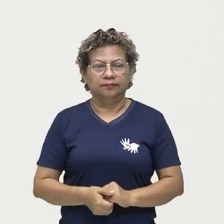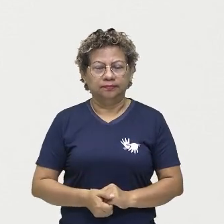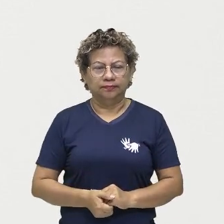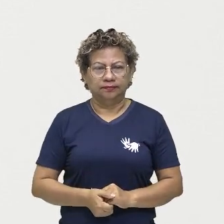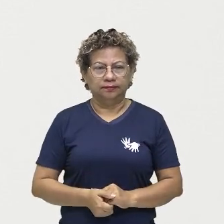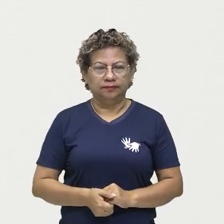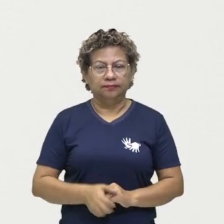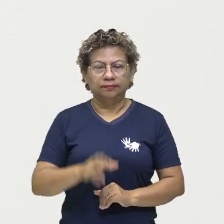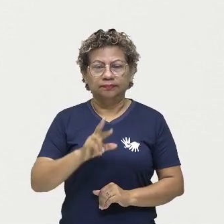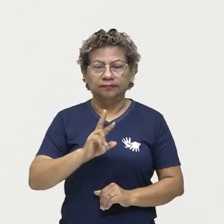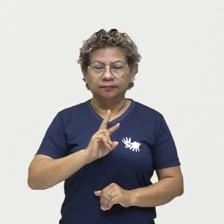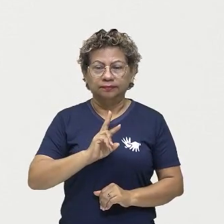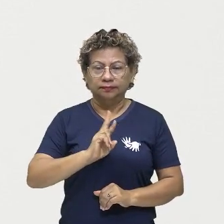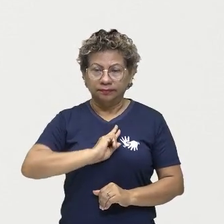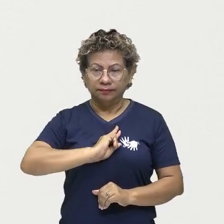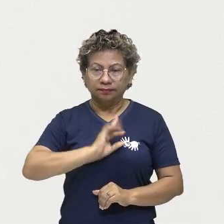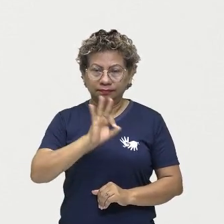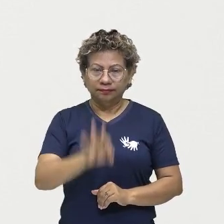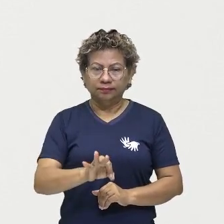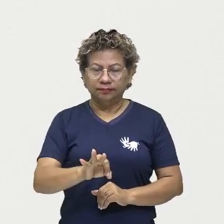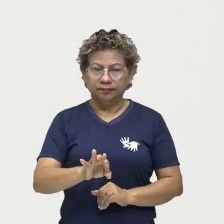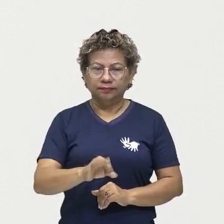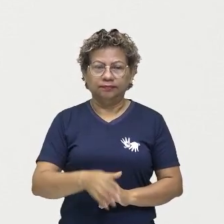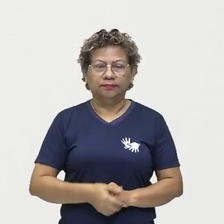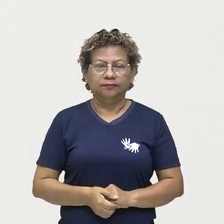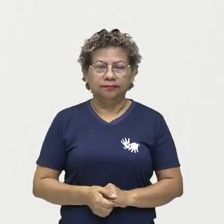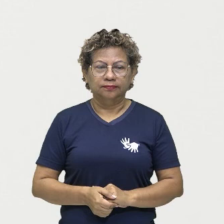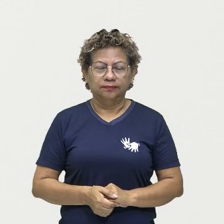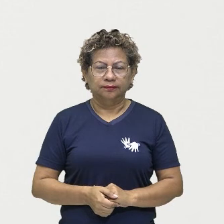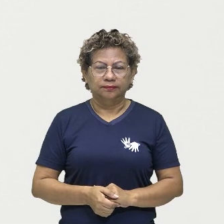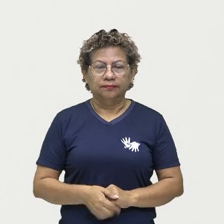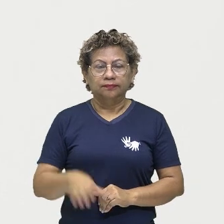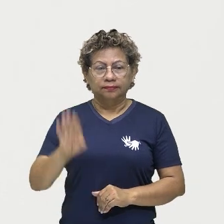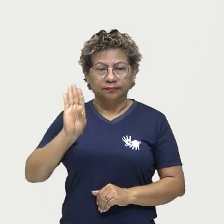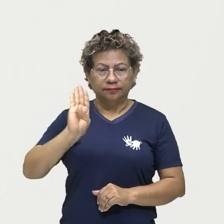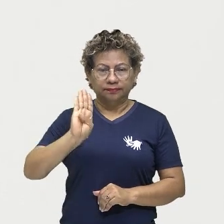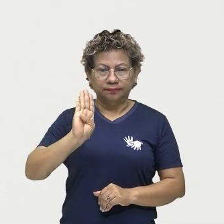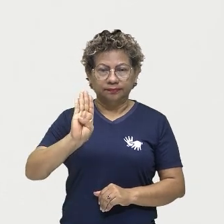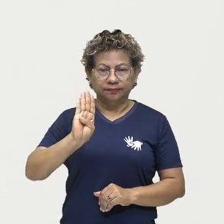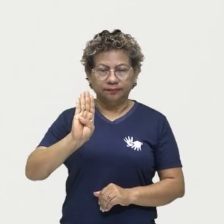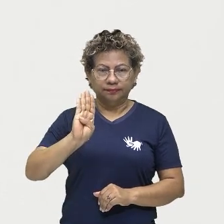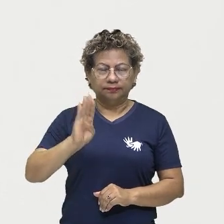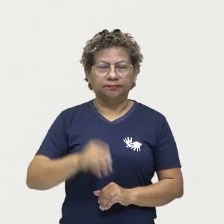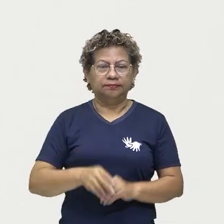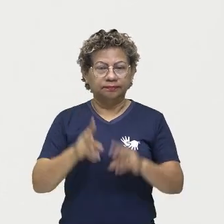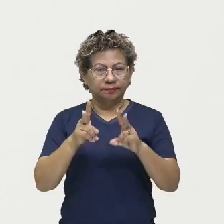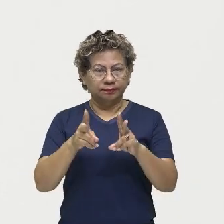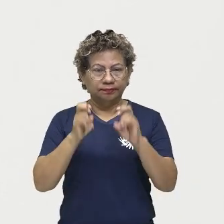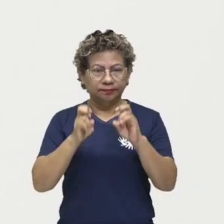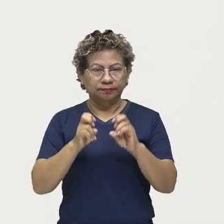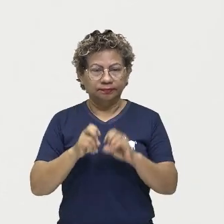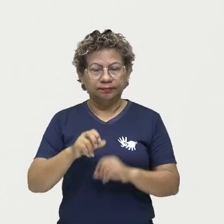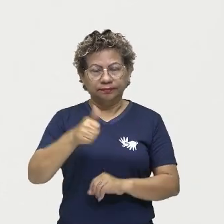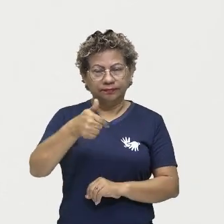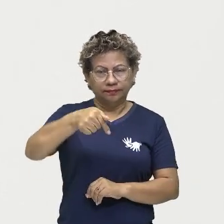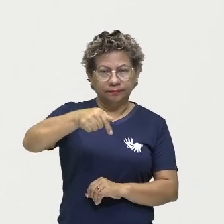a resposta correta, né, é a letra B,